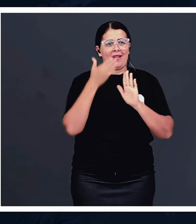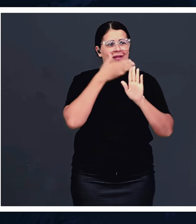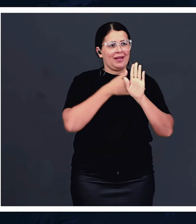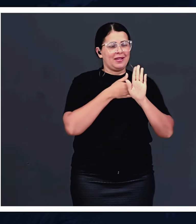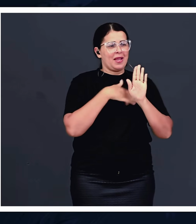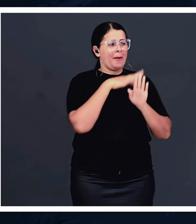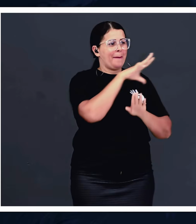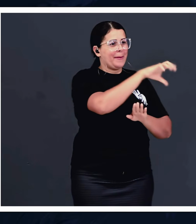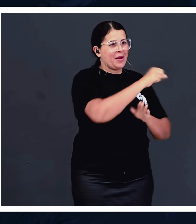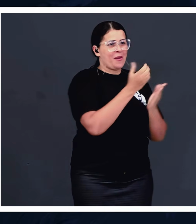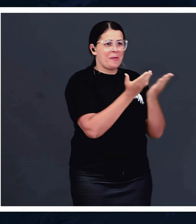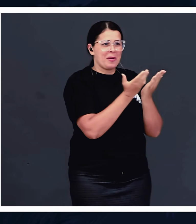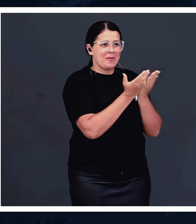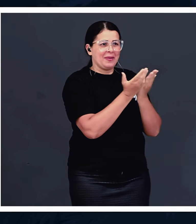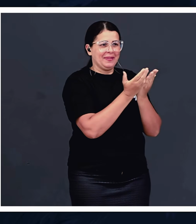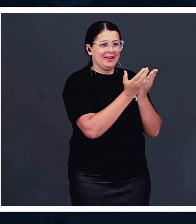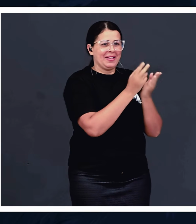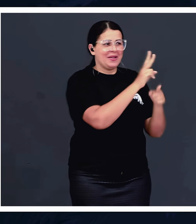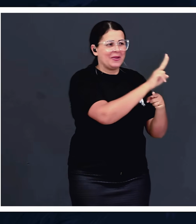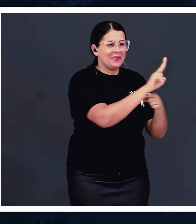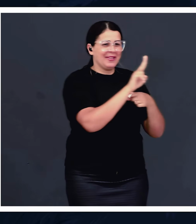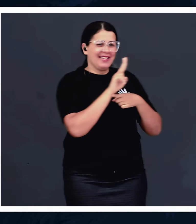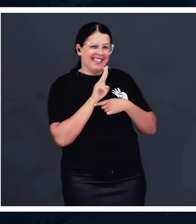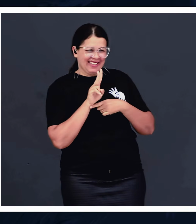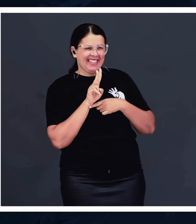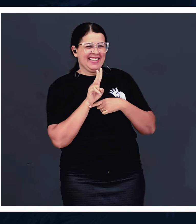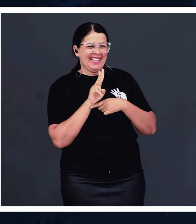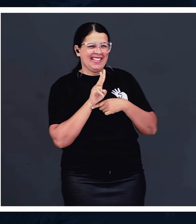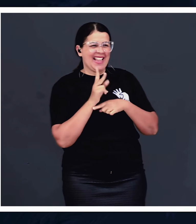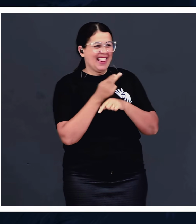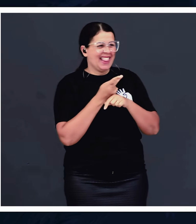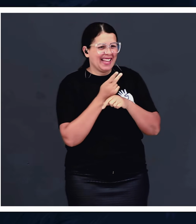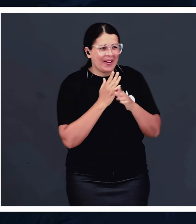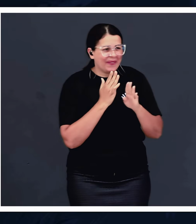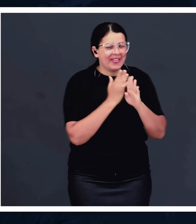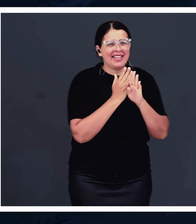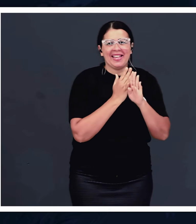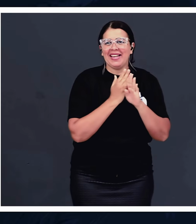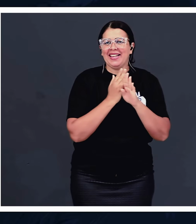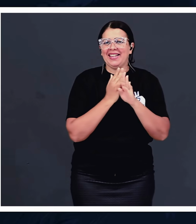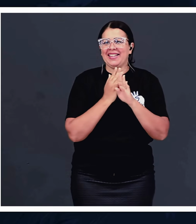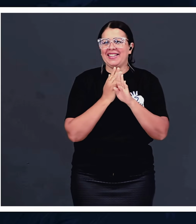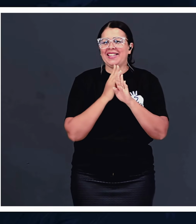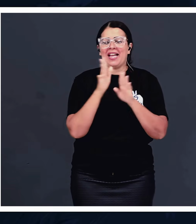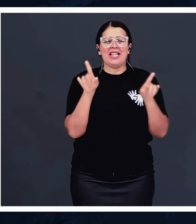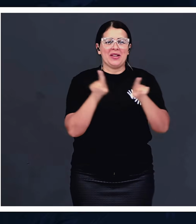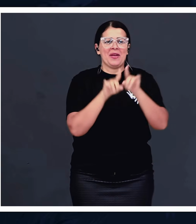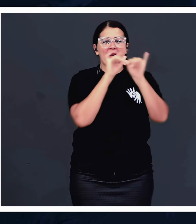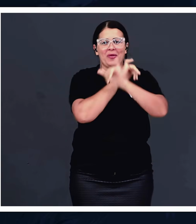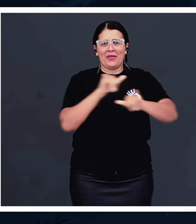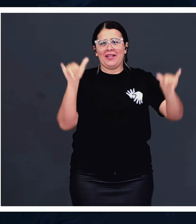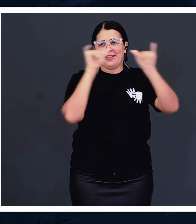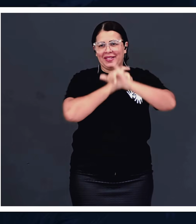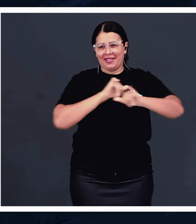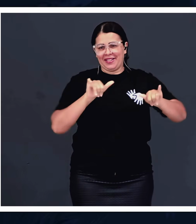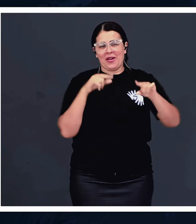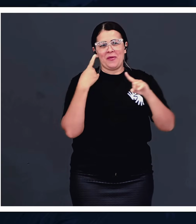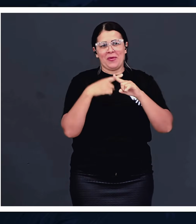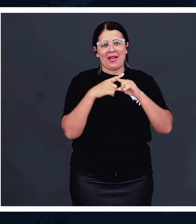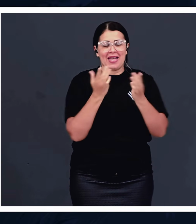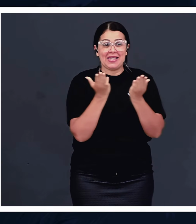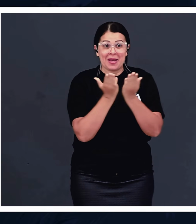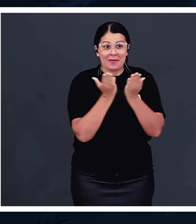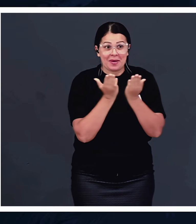uma Bíblia emprestada dos Achados e Perdidos, aproveitando e fazendo uma propaganda aqui dos Achados e Perdidos. Essa